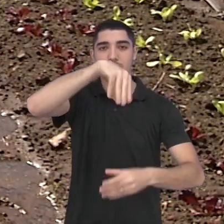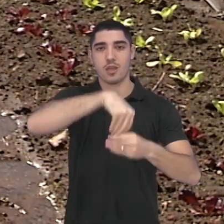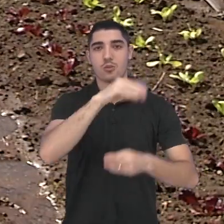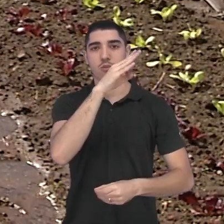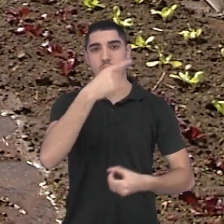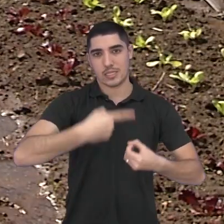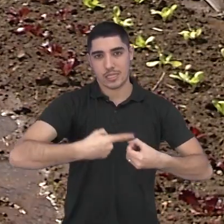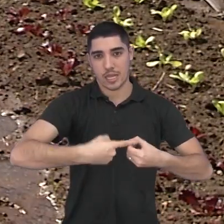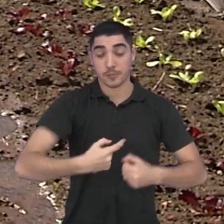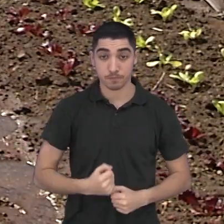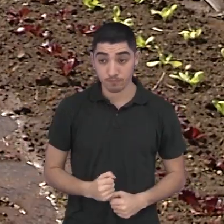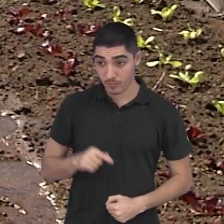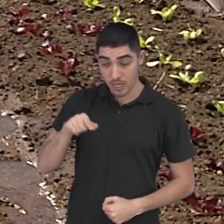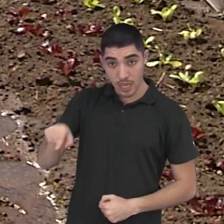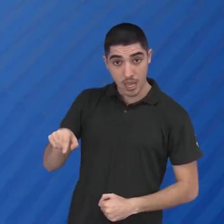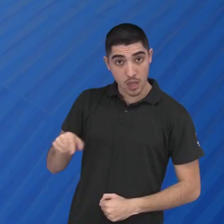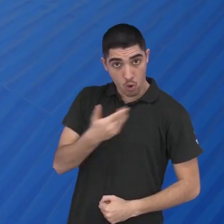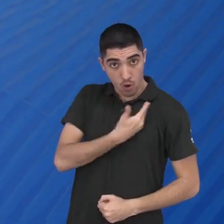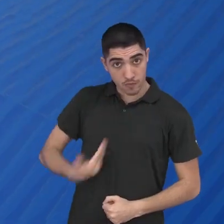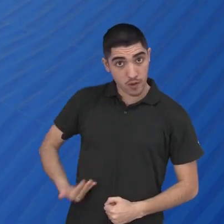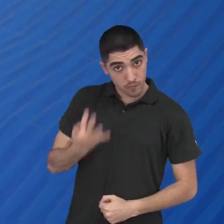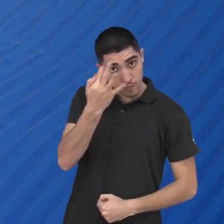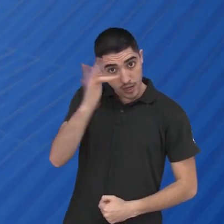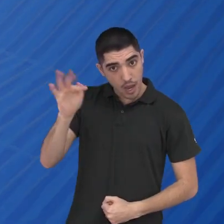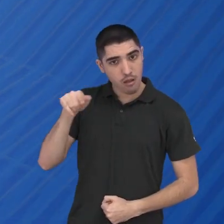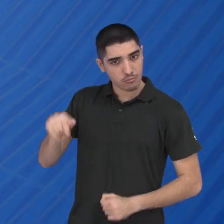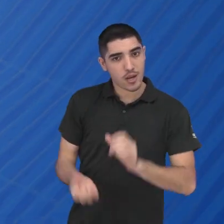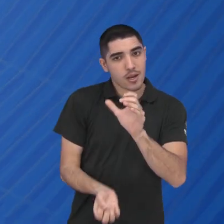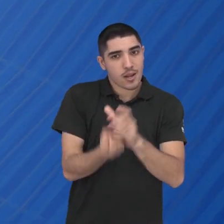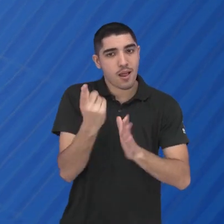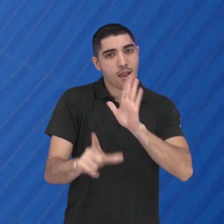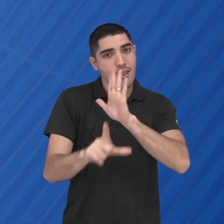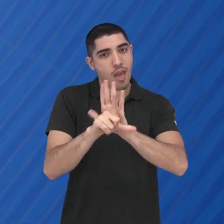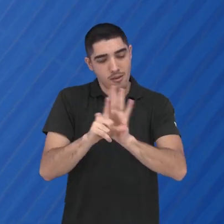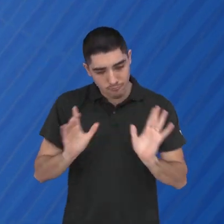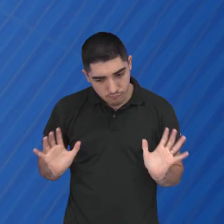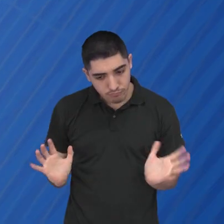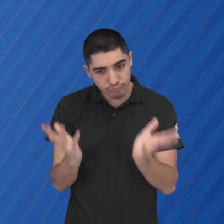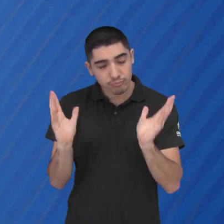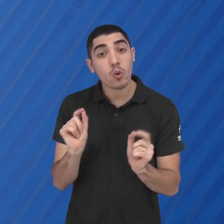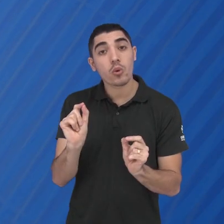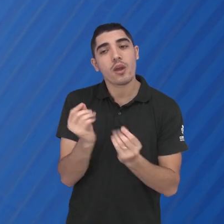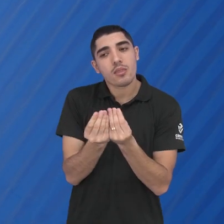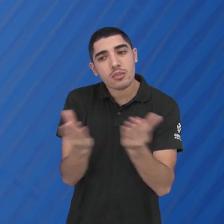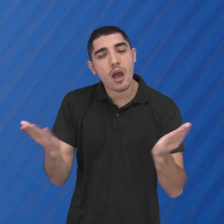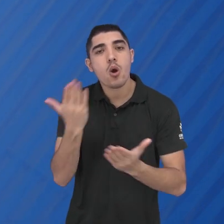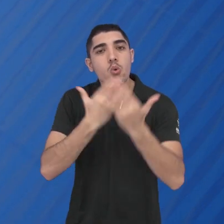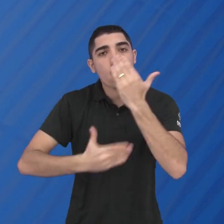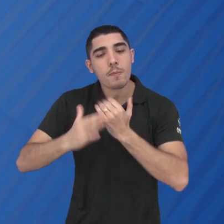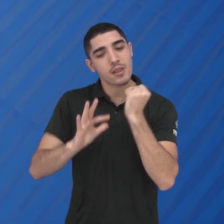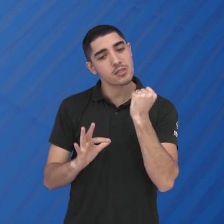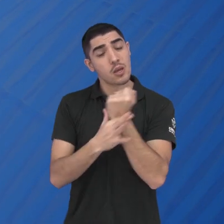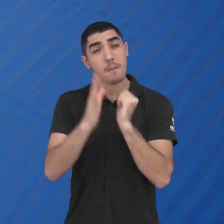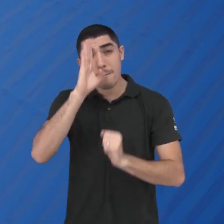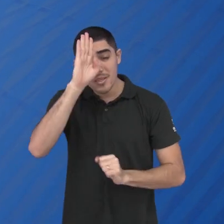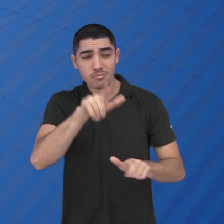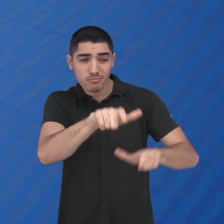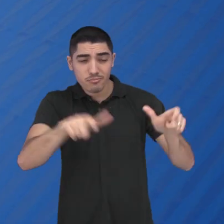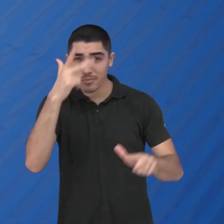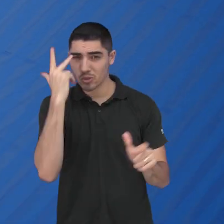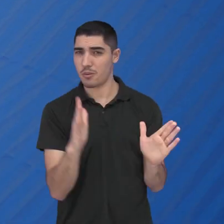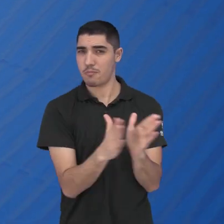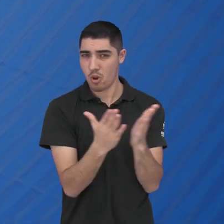nacional da Agricultura urbana A lei sancionada pelo Governo Federal também prevê a ampliação da segurança